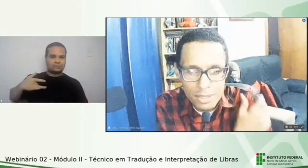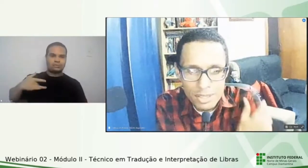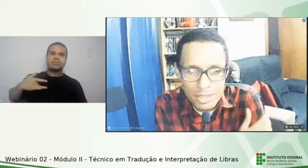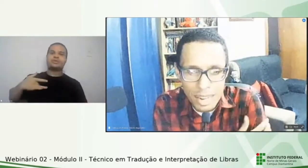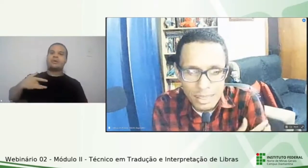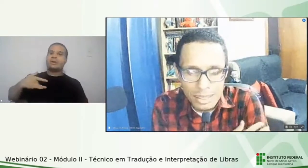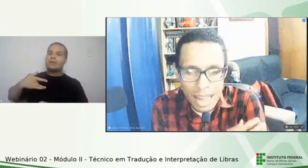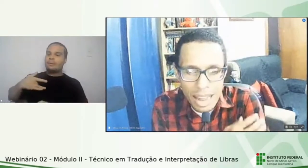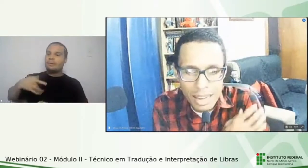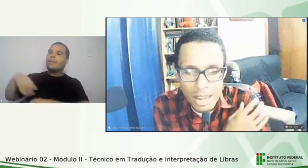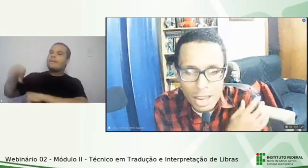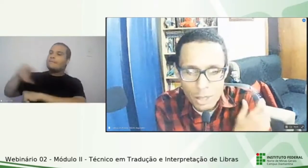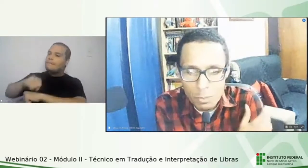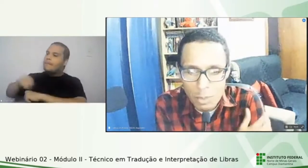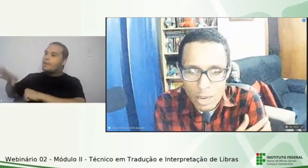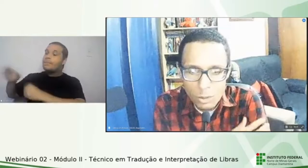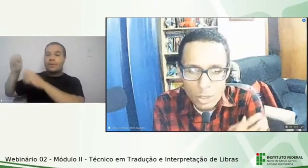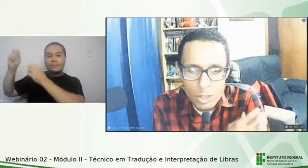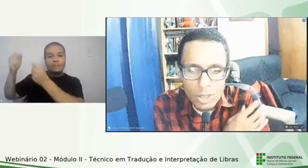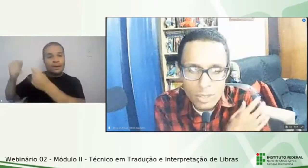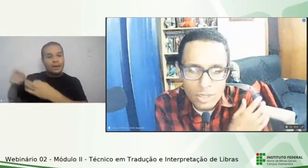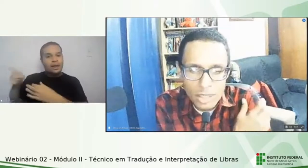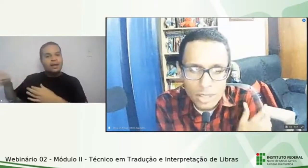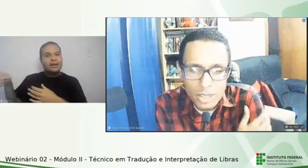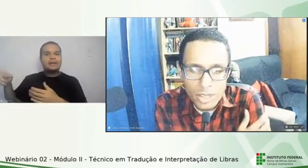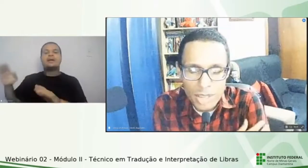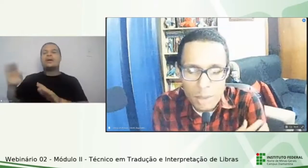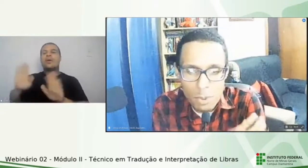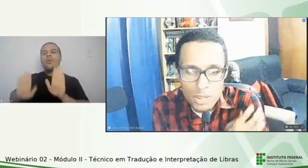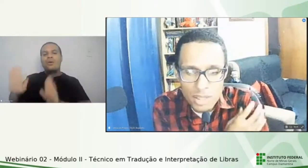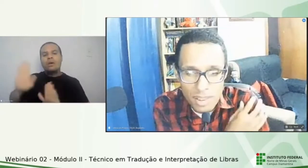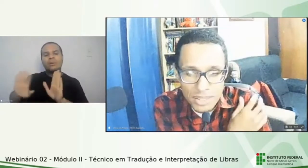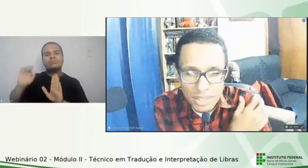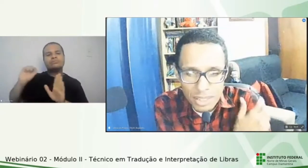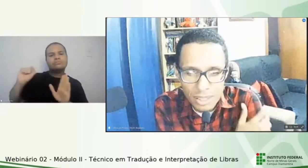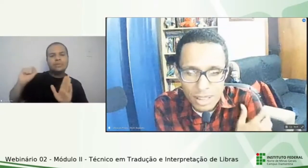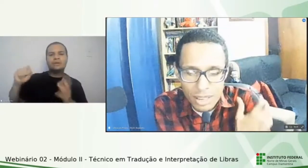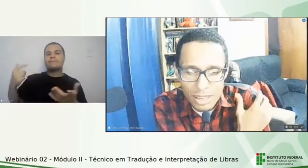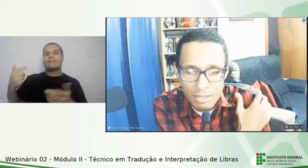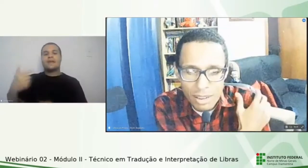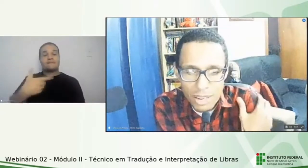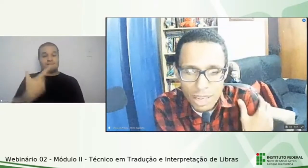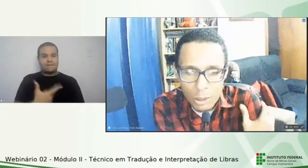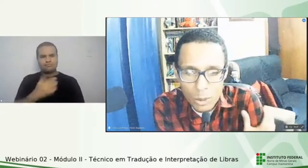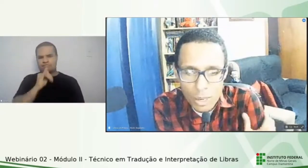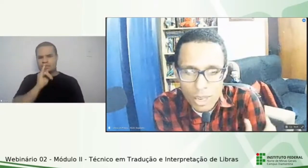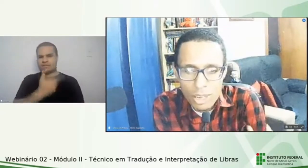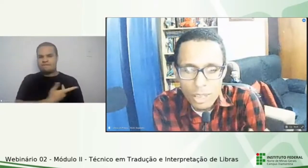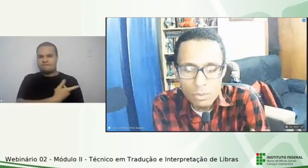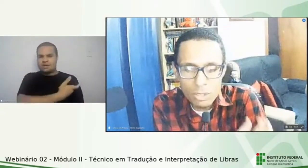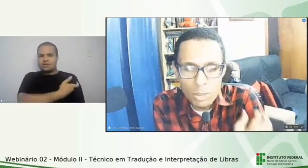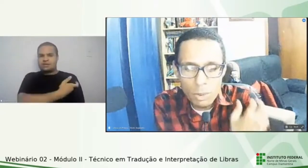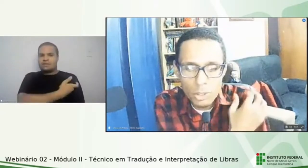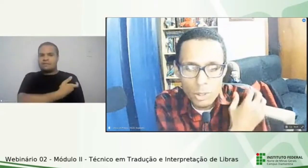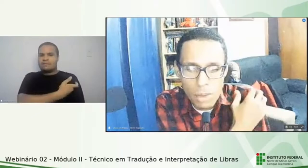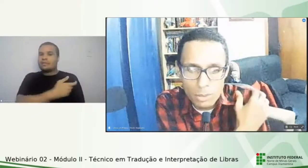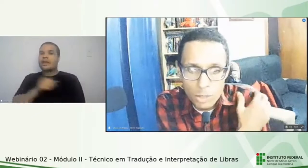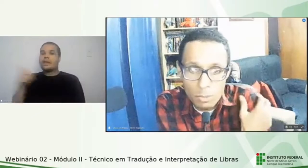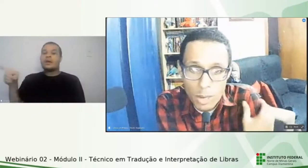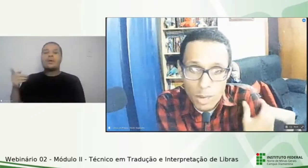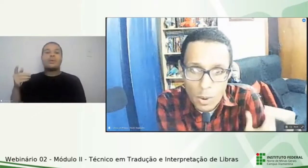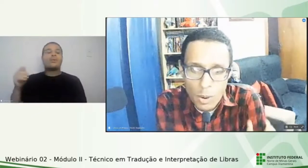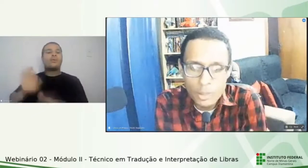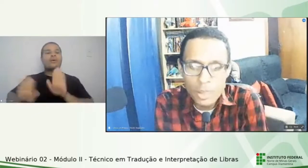deve se tratar no período de 7 dias após a vacina, que vai ficar dolorido, você pode tomar